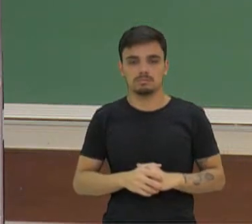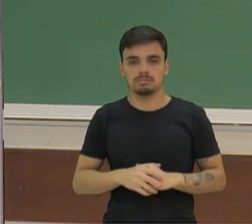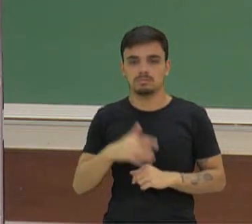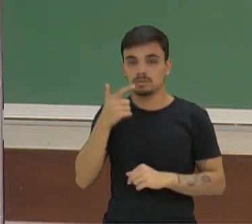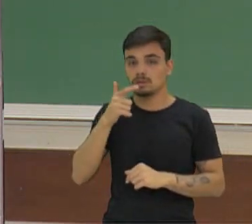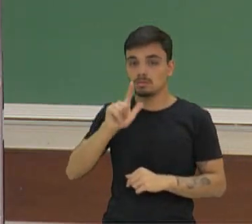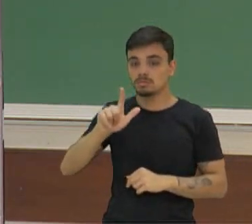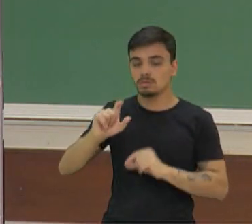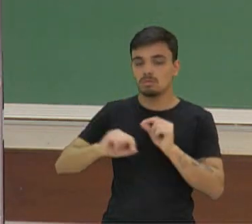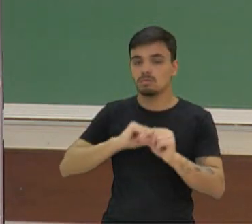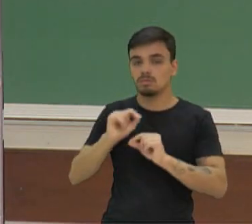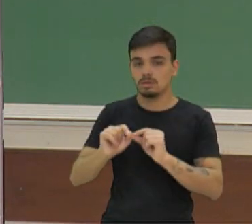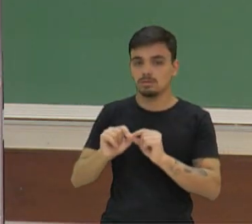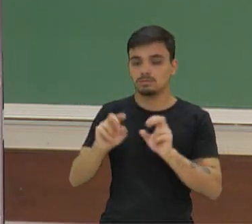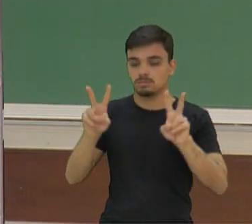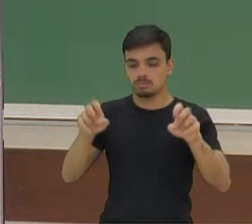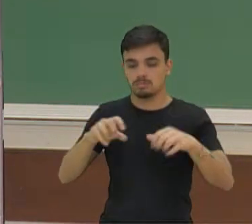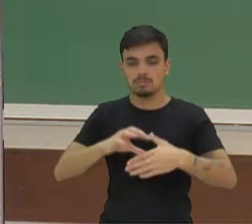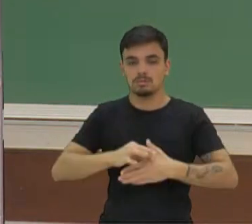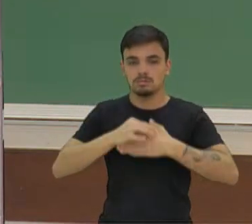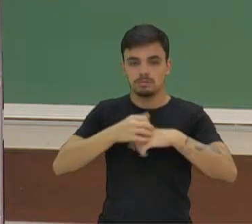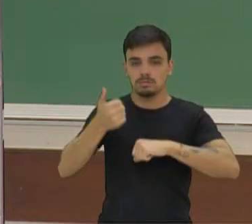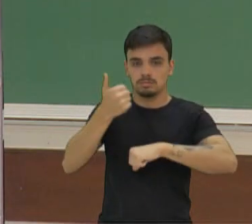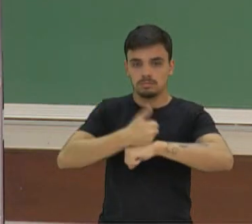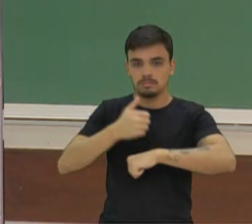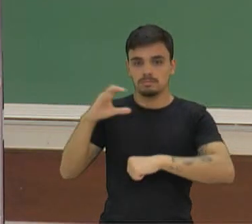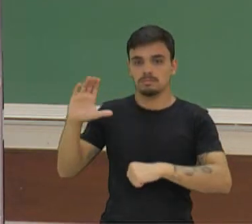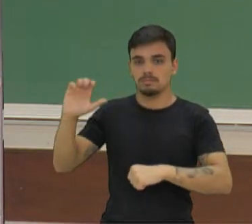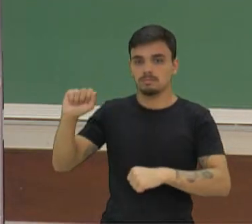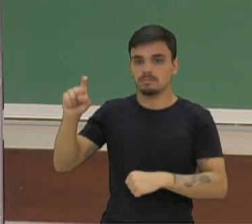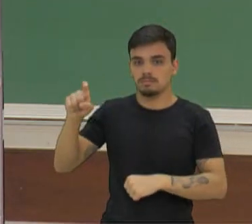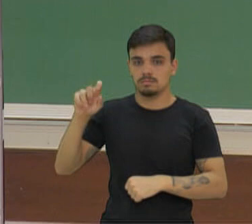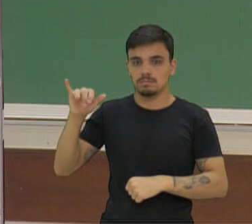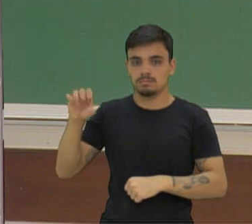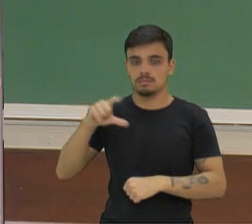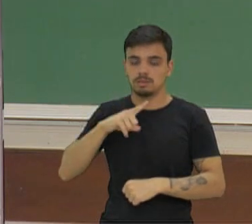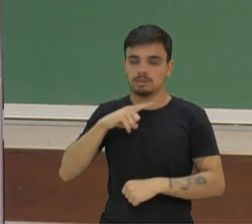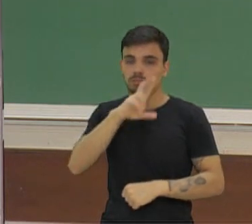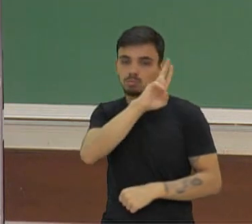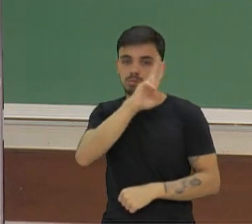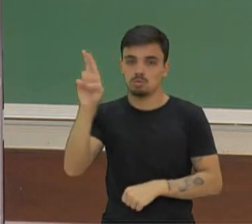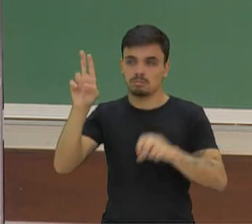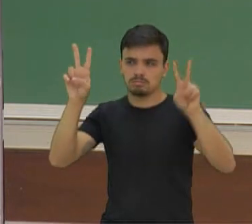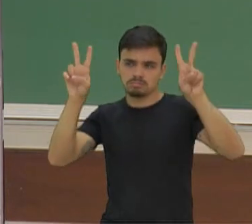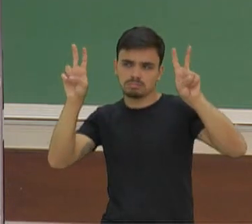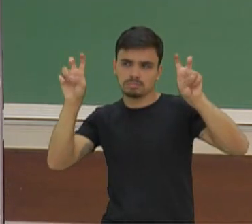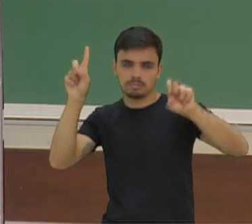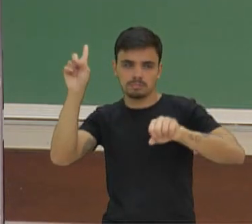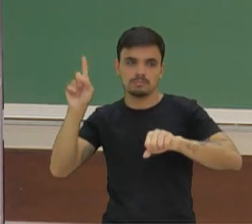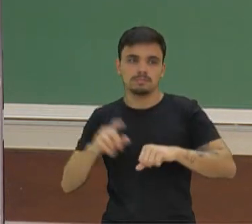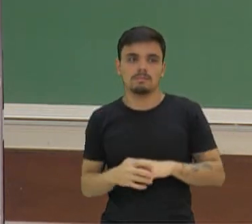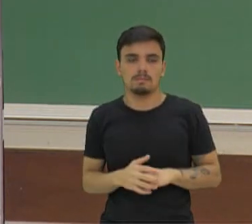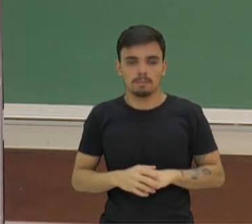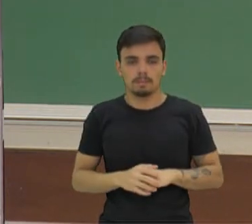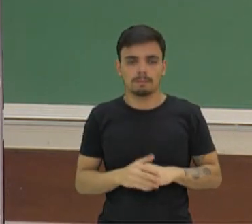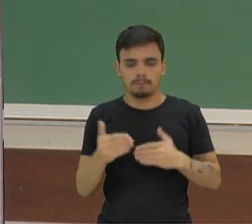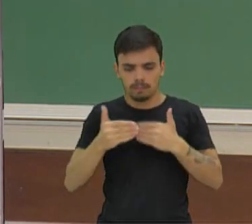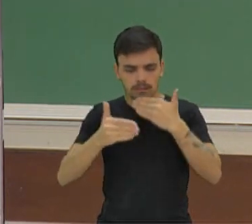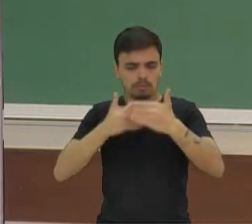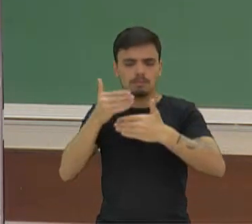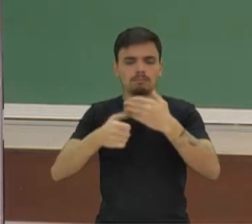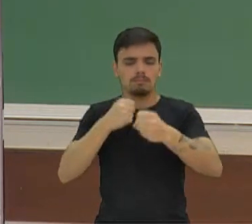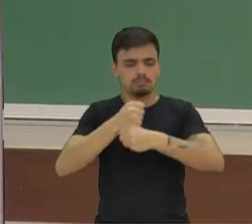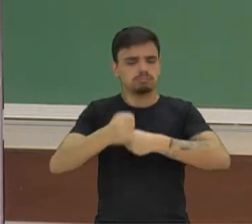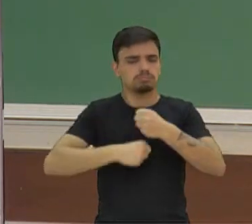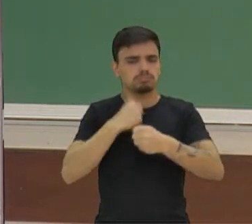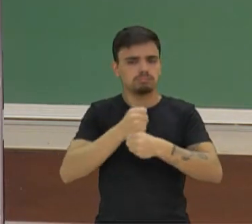Caxias rendeu-lhe então esse título de Barão de Caxias. Com o passar dos anos, já estou